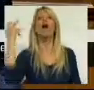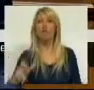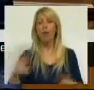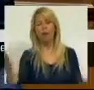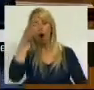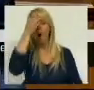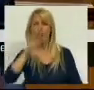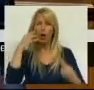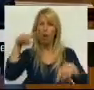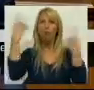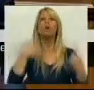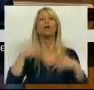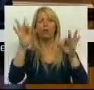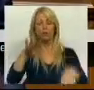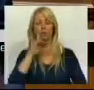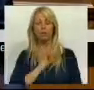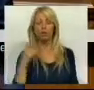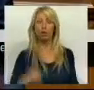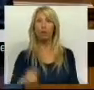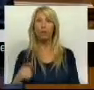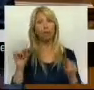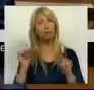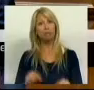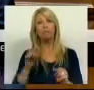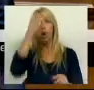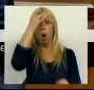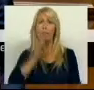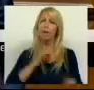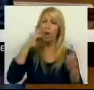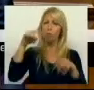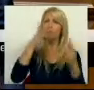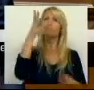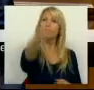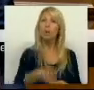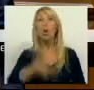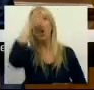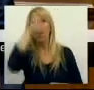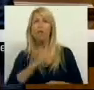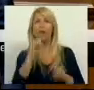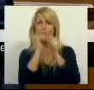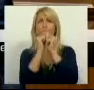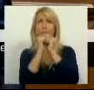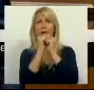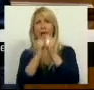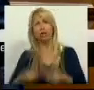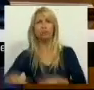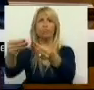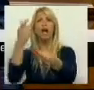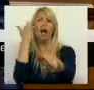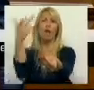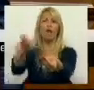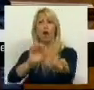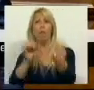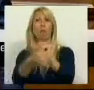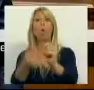Quero terminar, Sr. Vou Deputado. terminar, Sra. Presidente. Aqui fica uma sugestão. O Governo que meta os papéis para a reforma, porque é